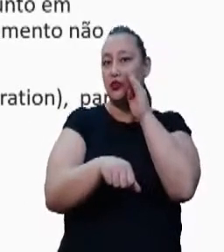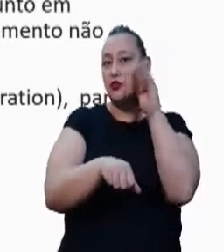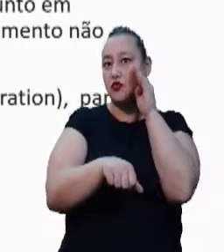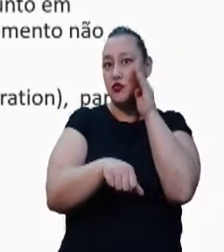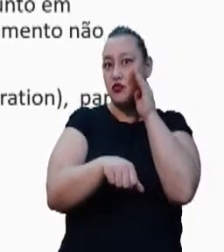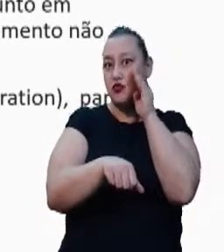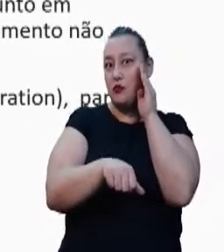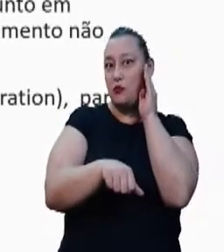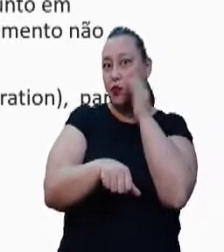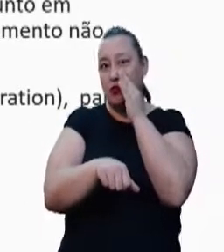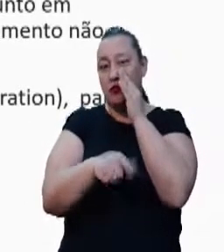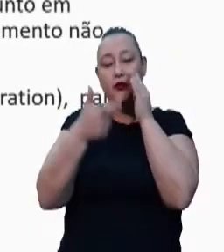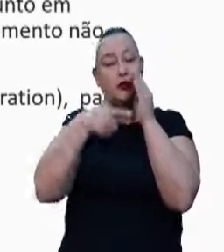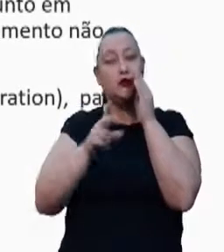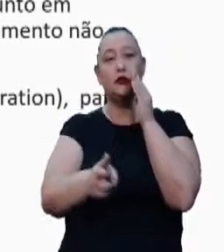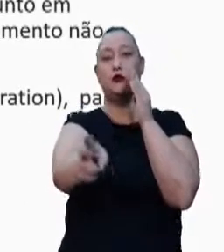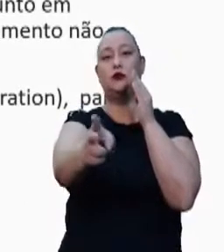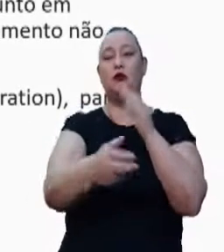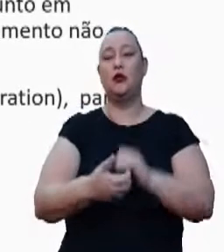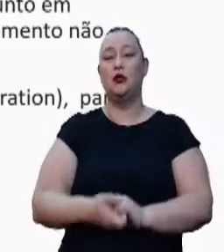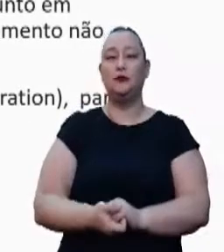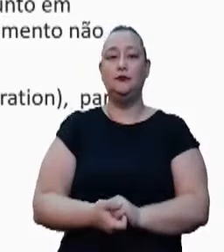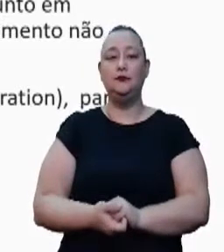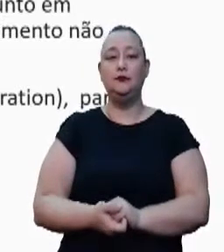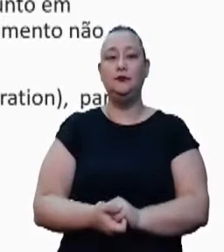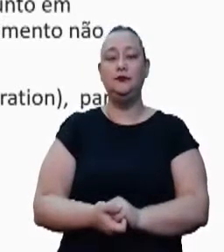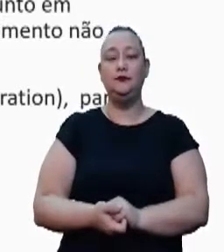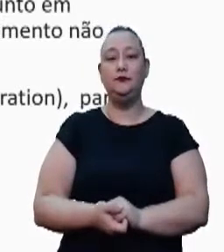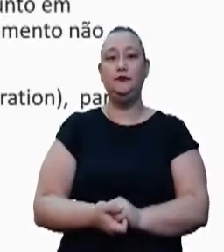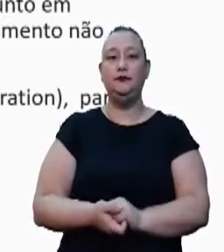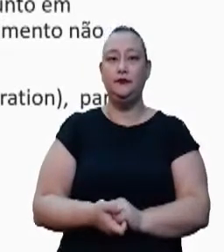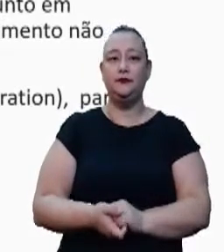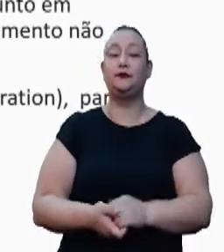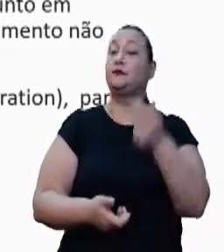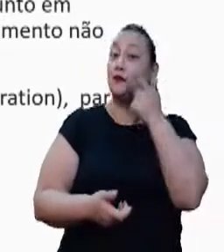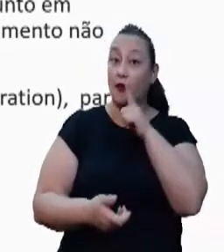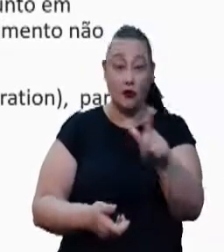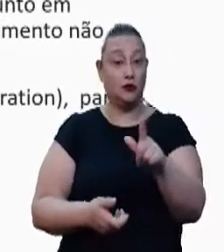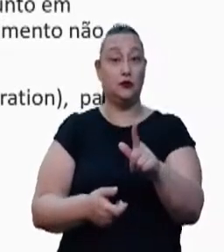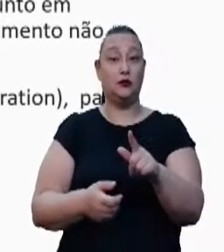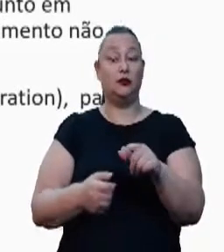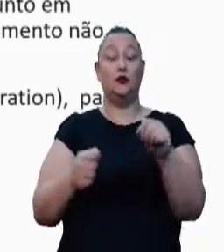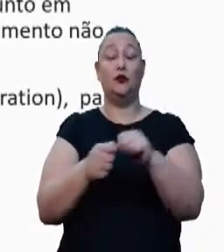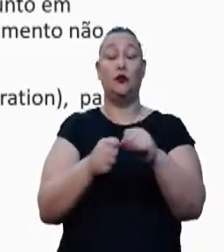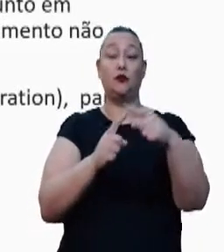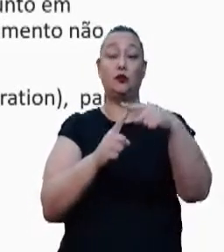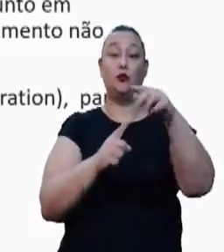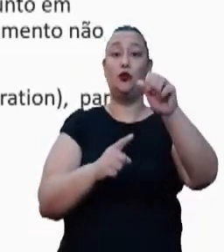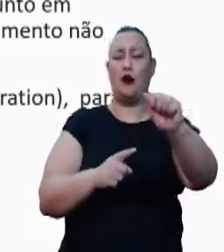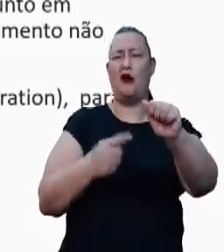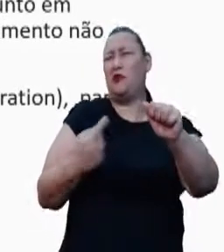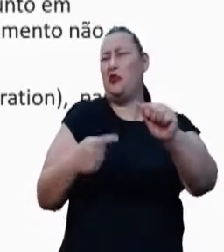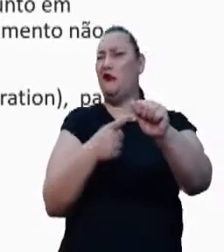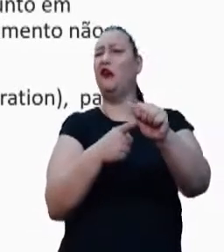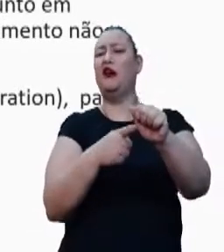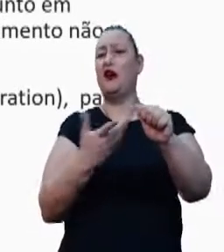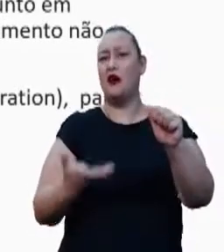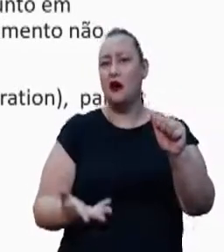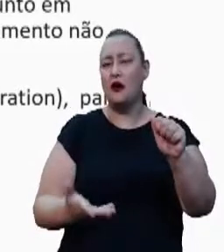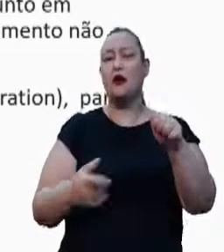iam funcionar adequadamente. E ele conseguiu essa toxina do tipo A. Por que o do tipo A? A